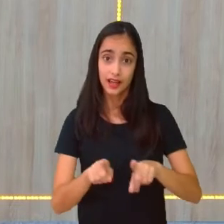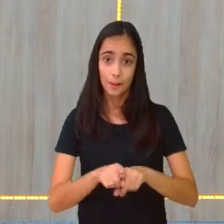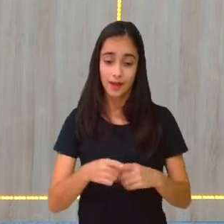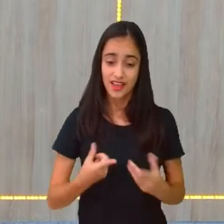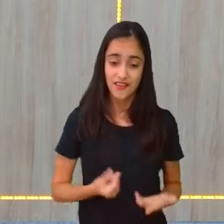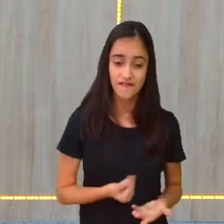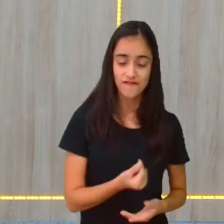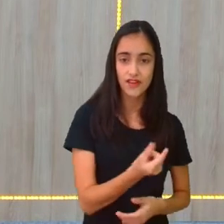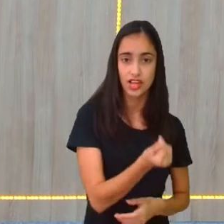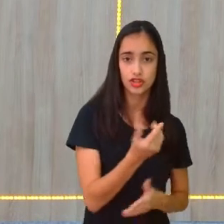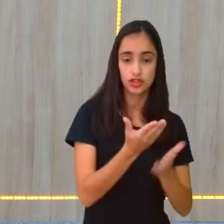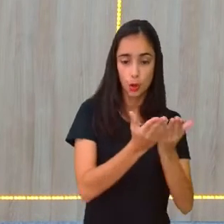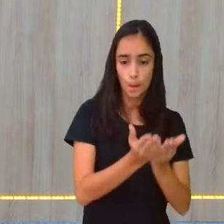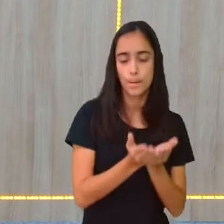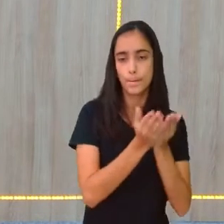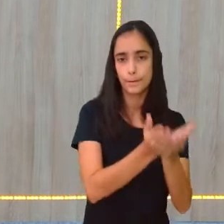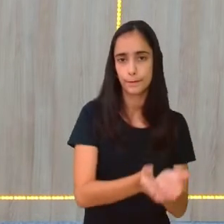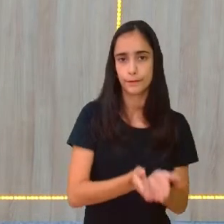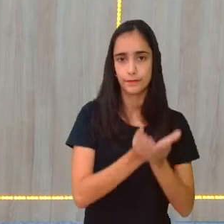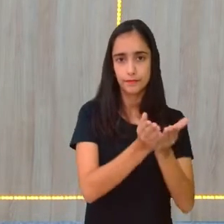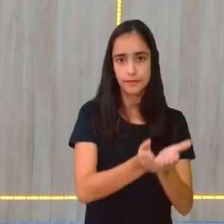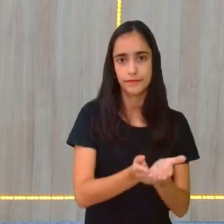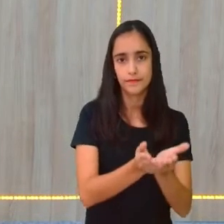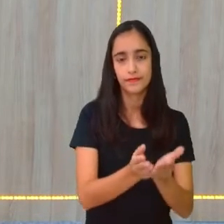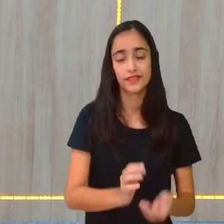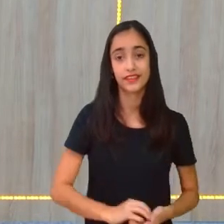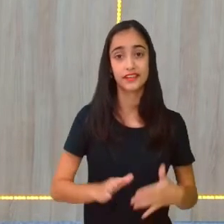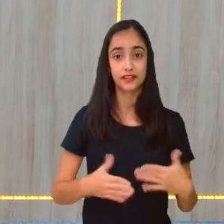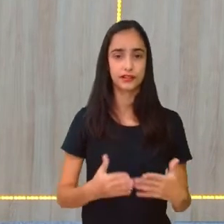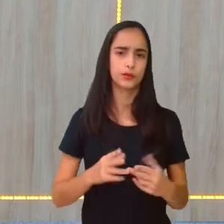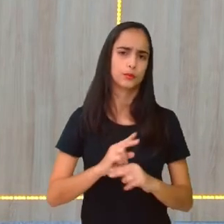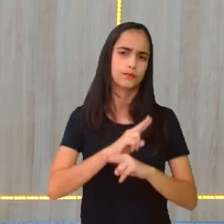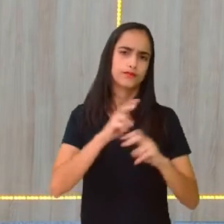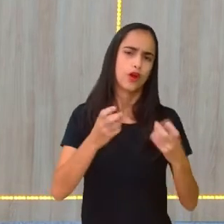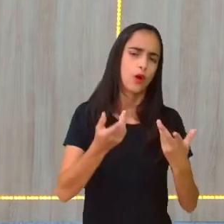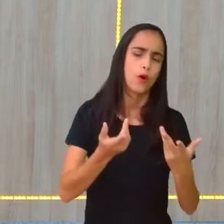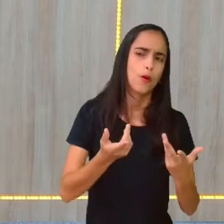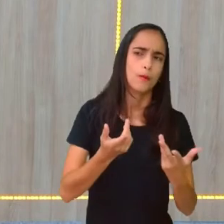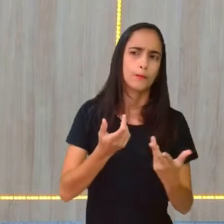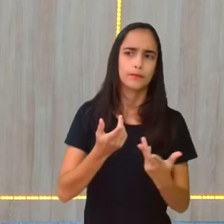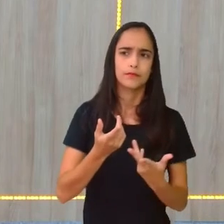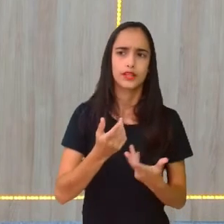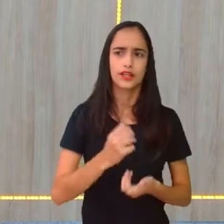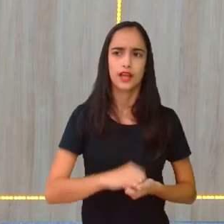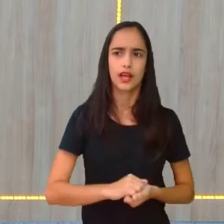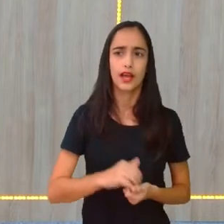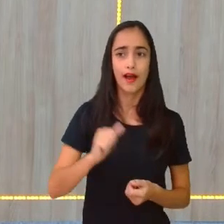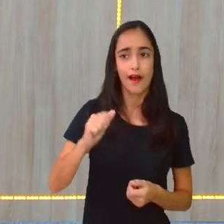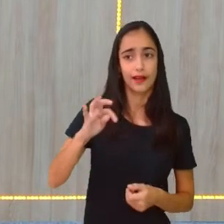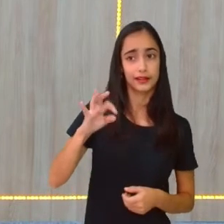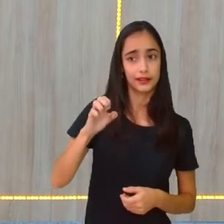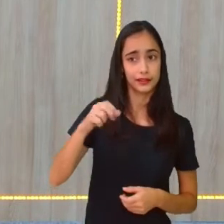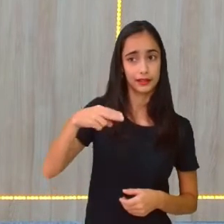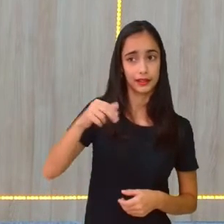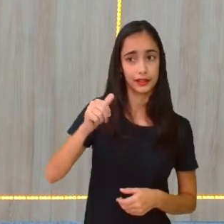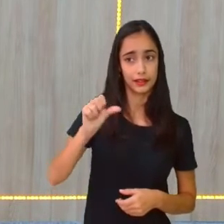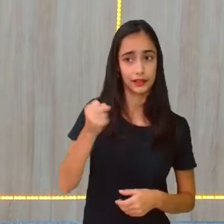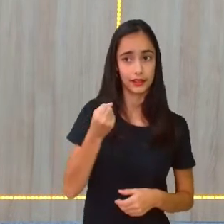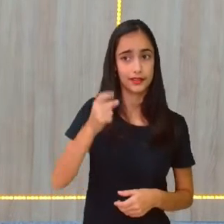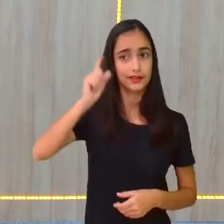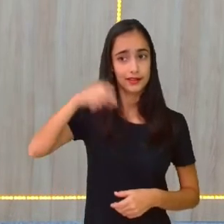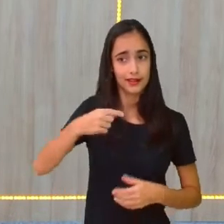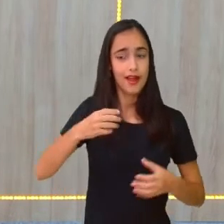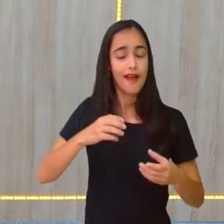nas embarcações. Então, sob a tutela de Atenas, é criada a Liga de Delos ou Confederação de Delos, né? É